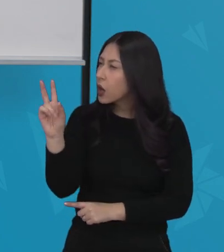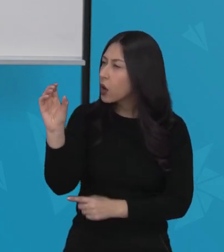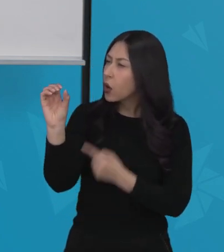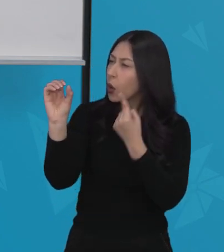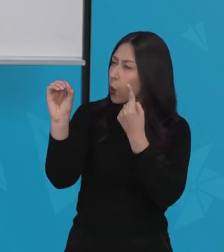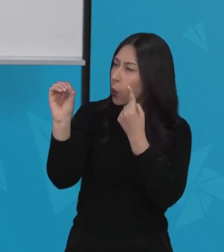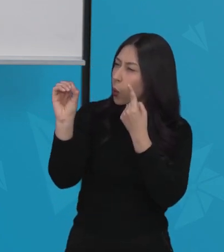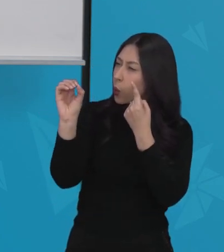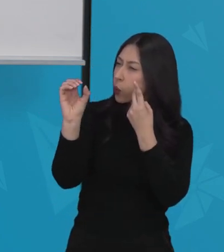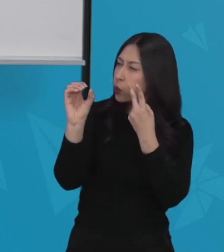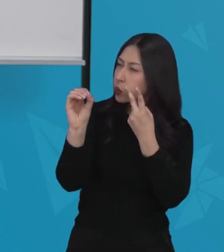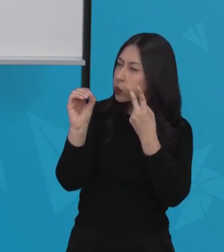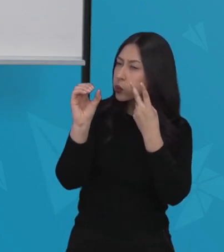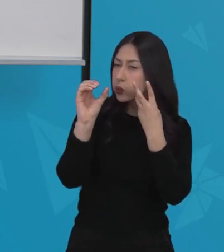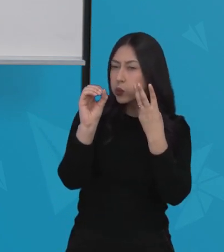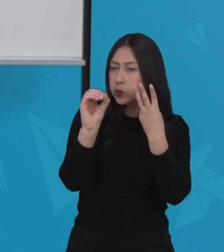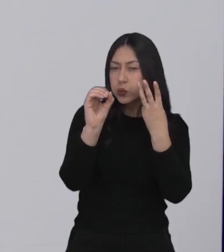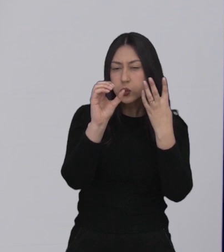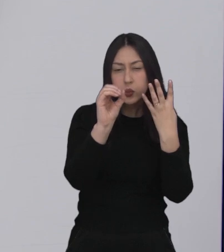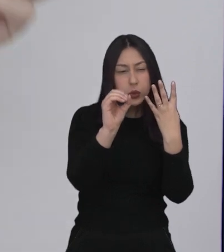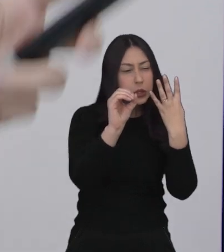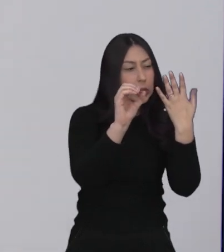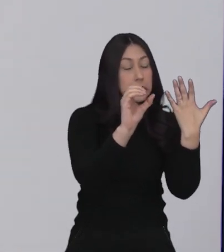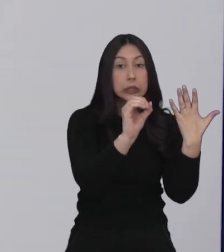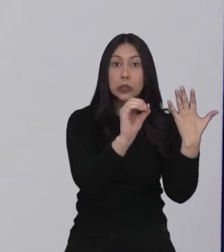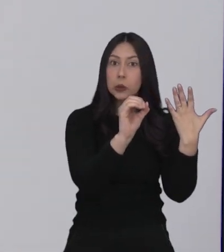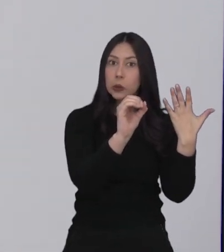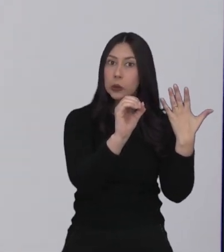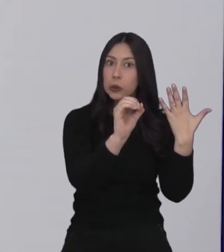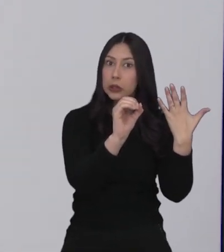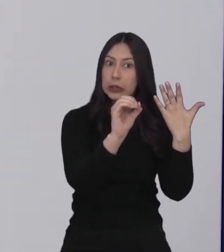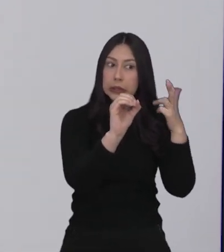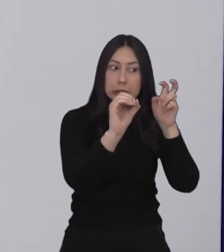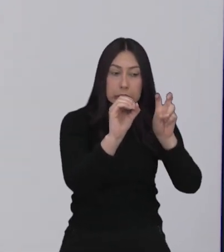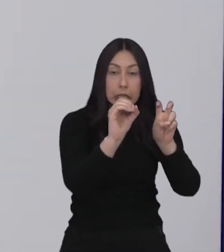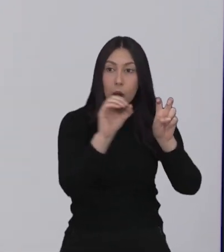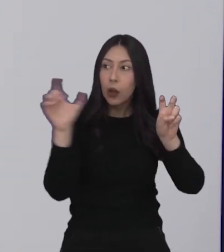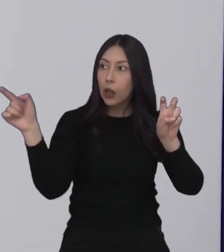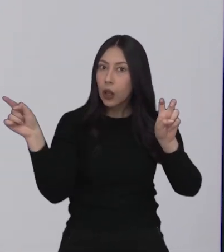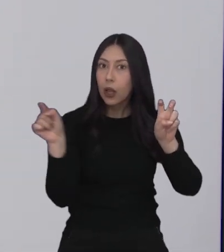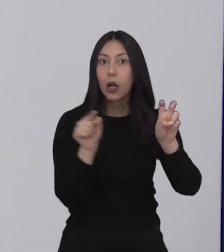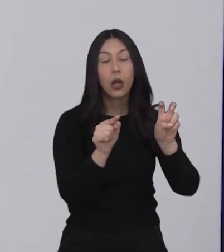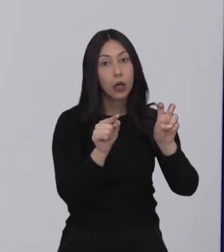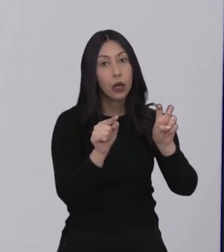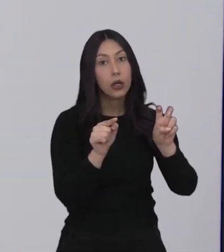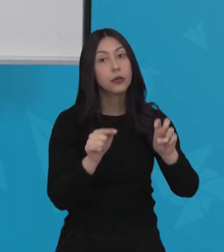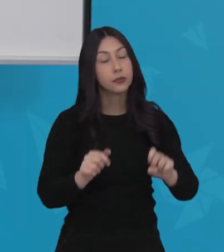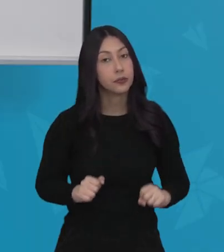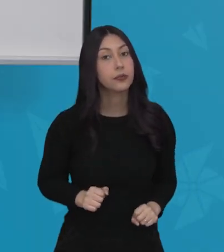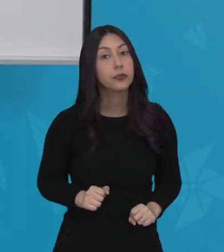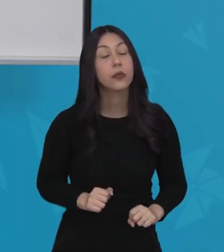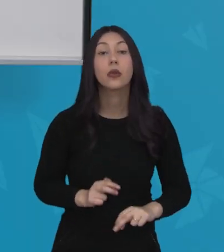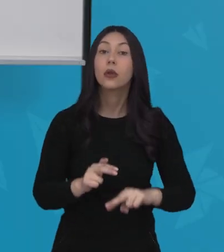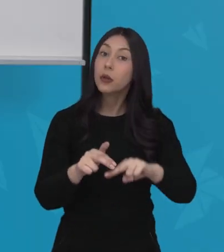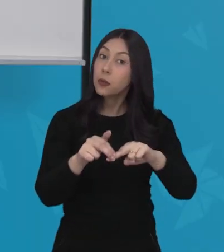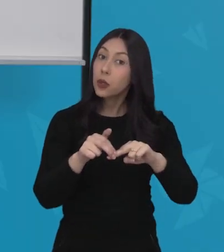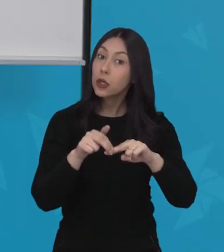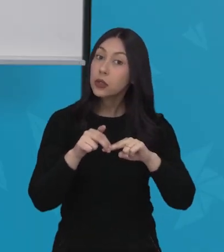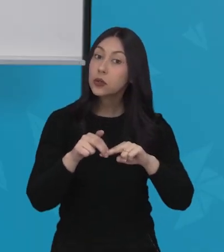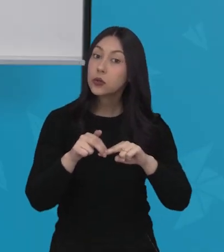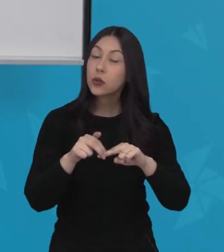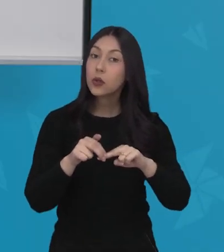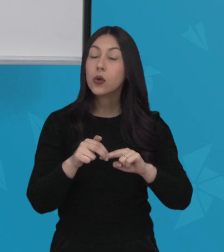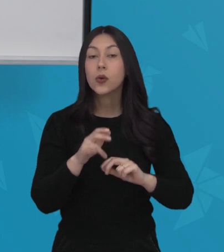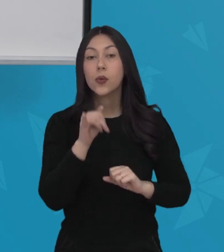gente tem 1 sobre 10 à quinta, é isso que está aparecendo pra gente, quando a gente trabalha justamente com notação científica. Nesse sentido,